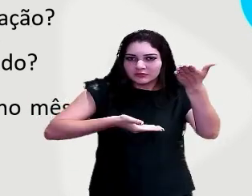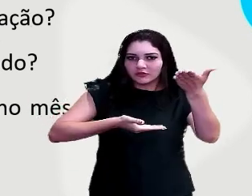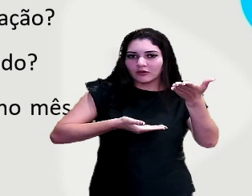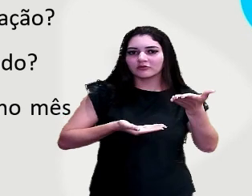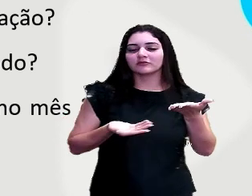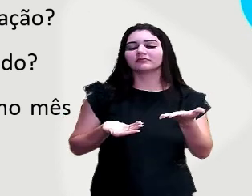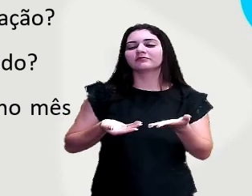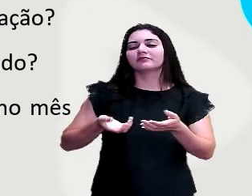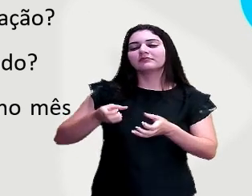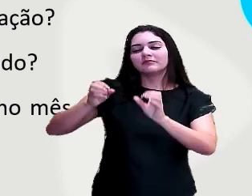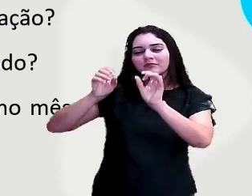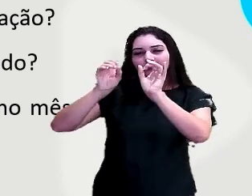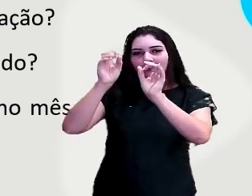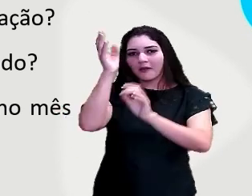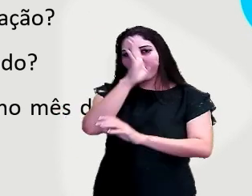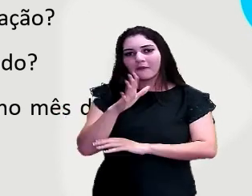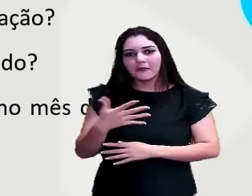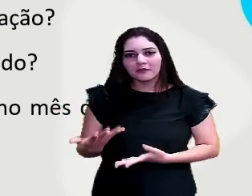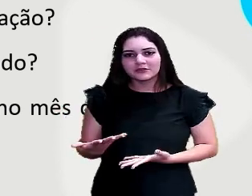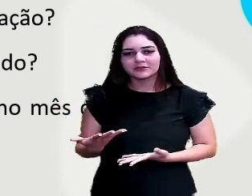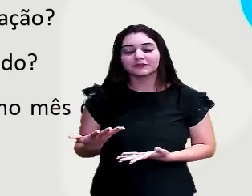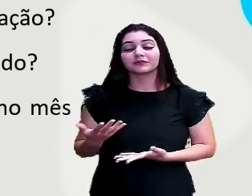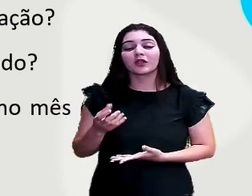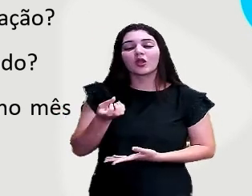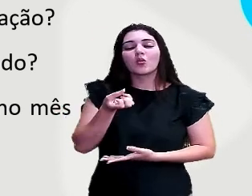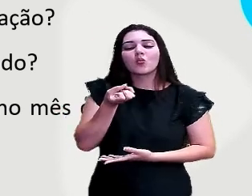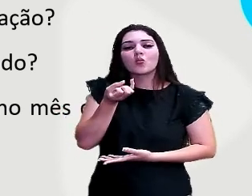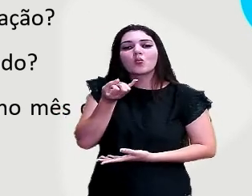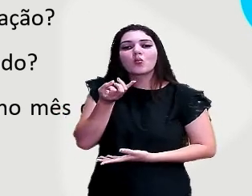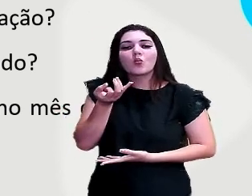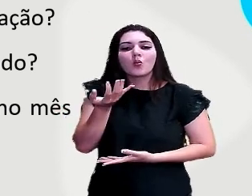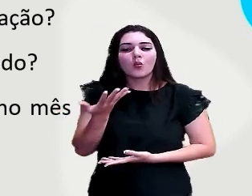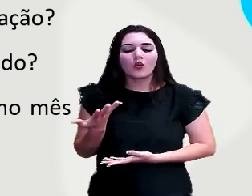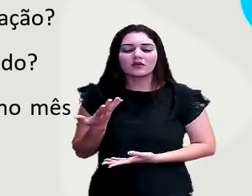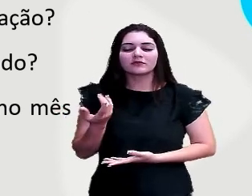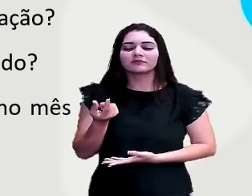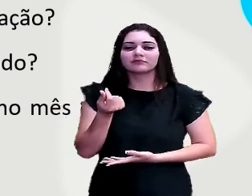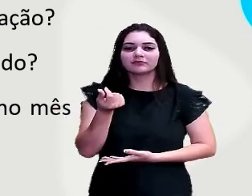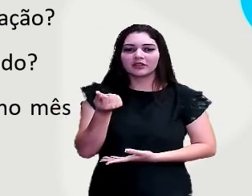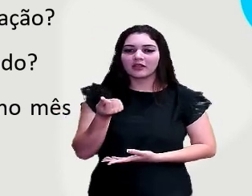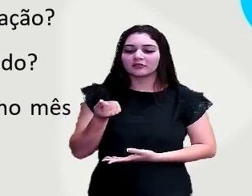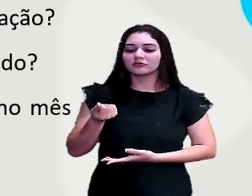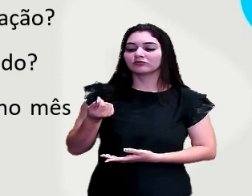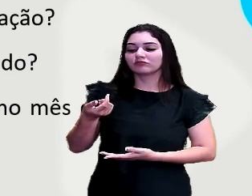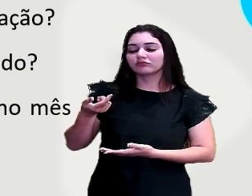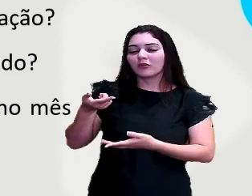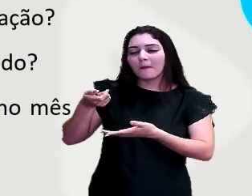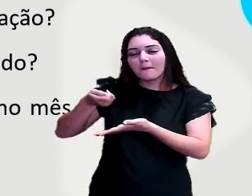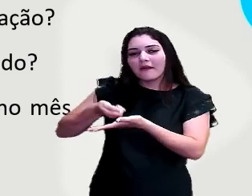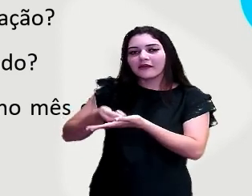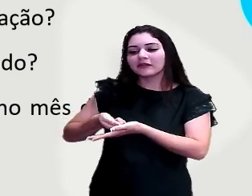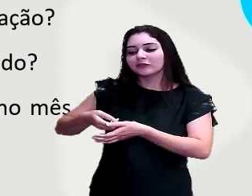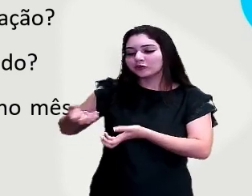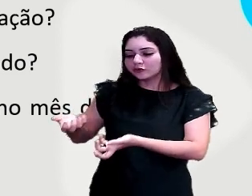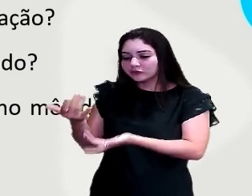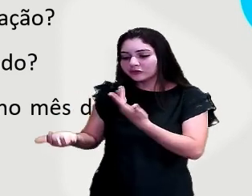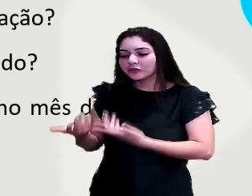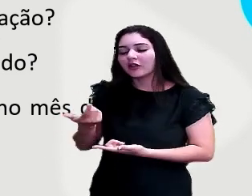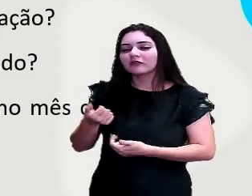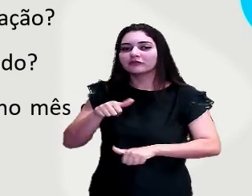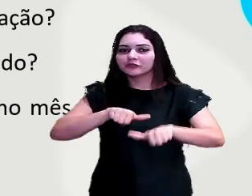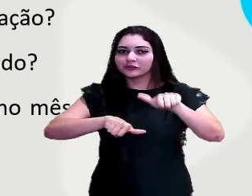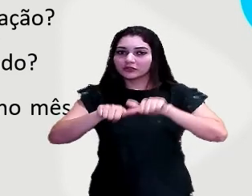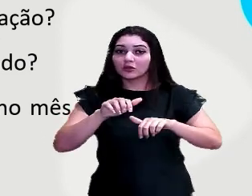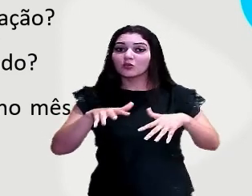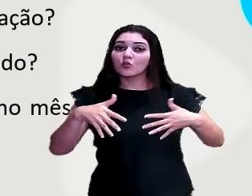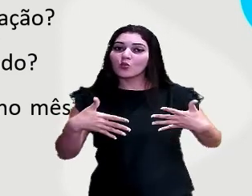para a liquidação? Em quantos reais o preço desse fogão foi reajustado? E qual será o